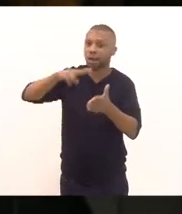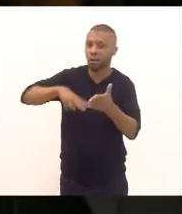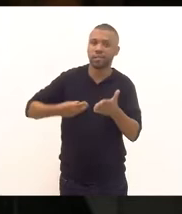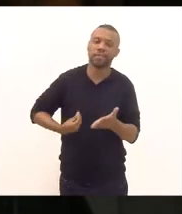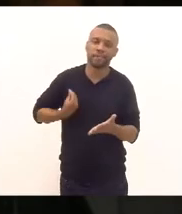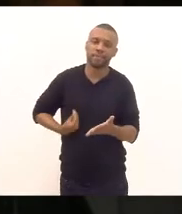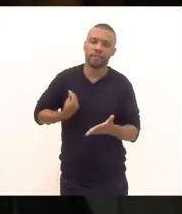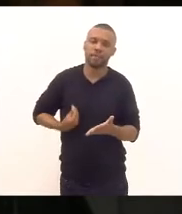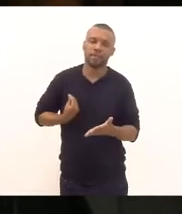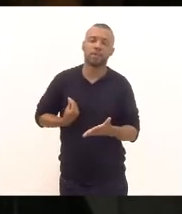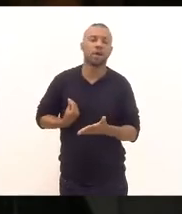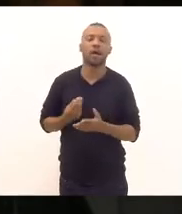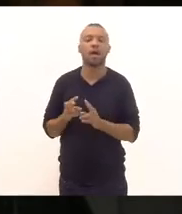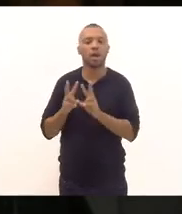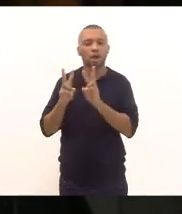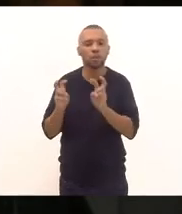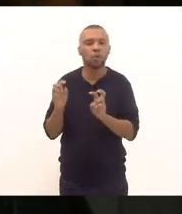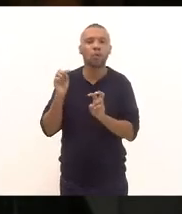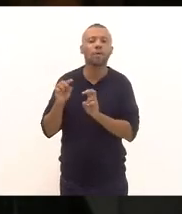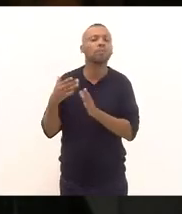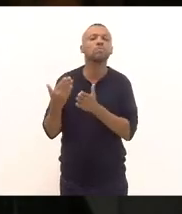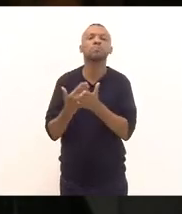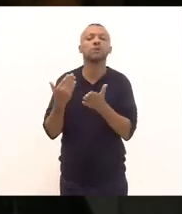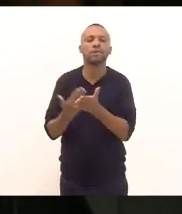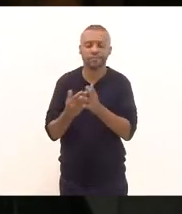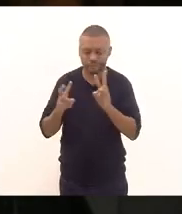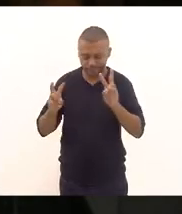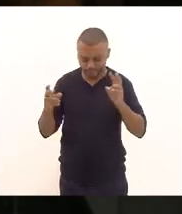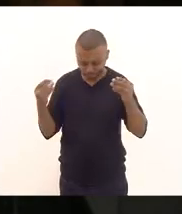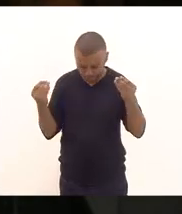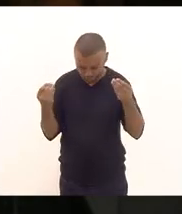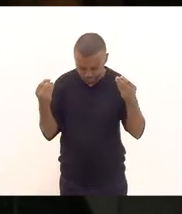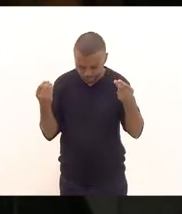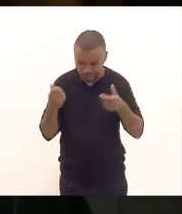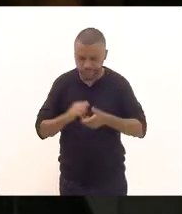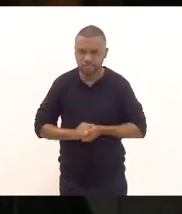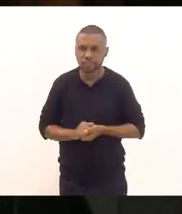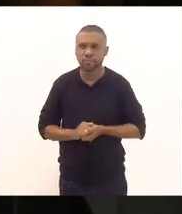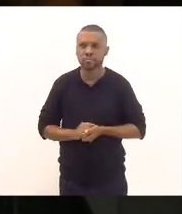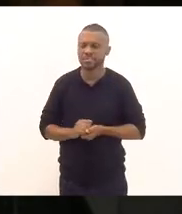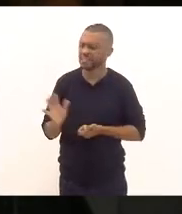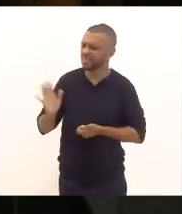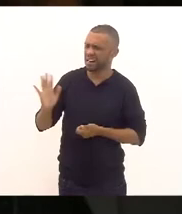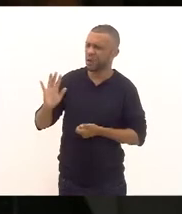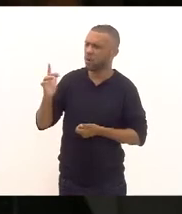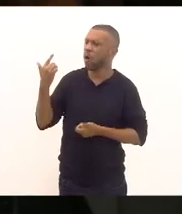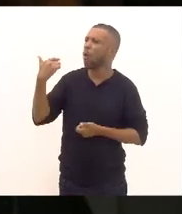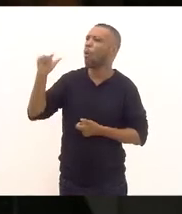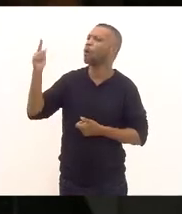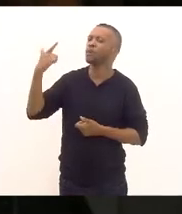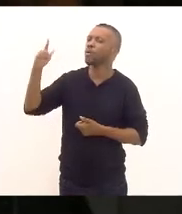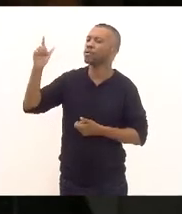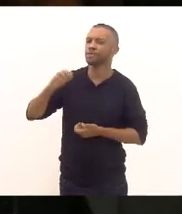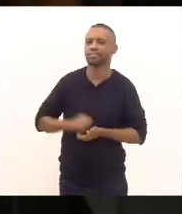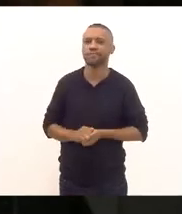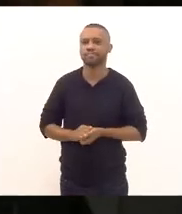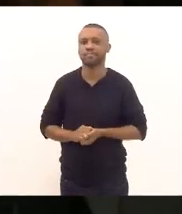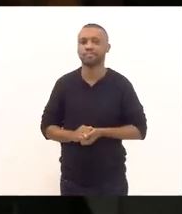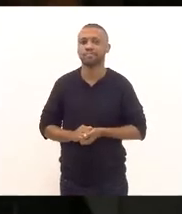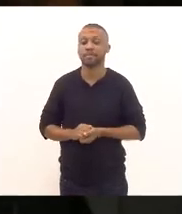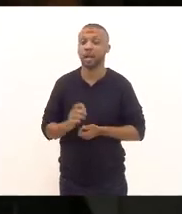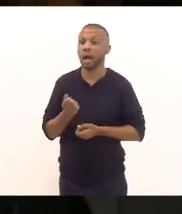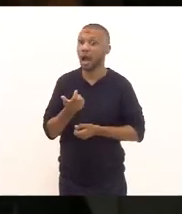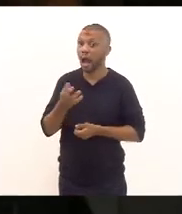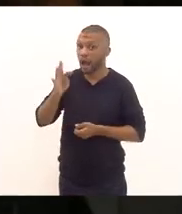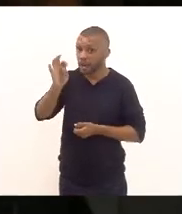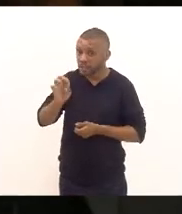era um livro chamado e não não A Arte da